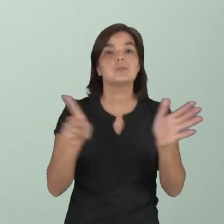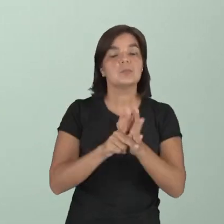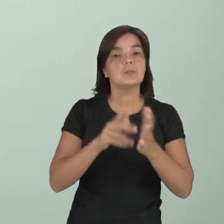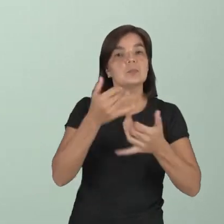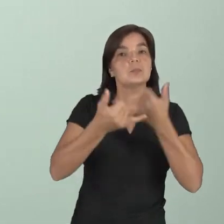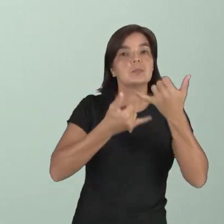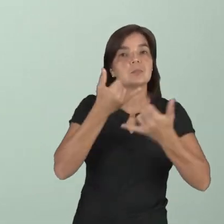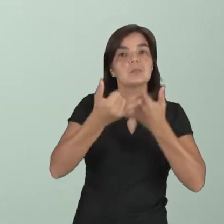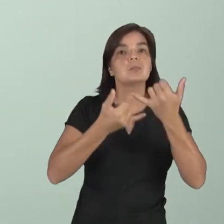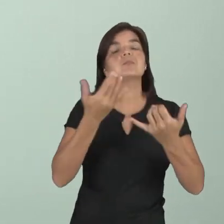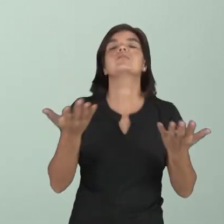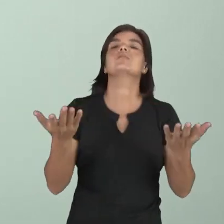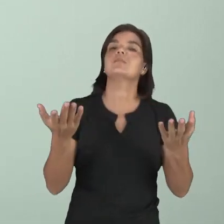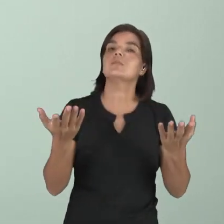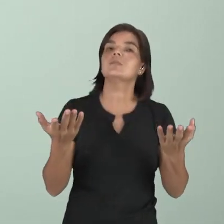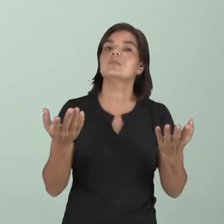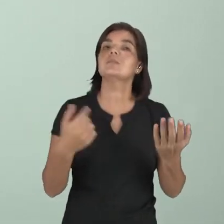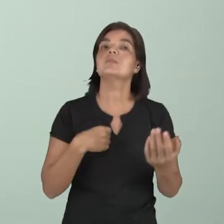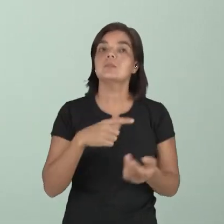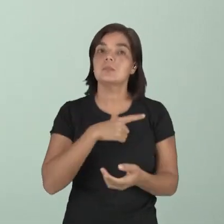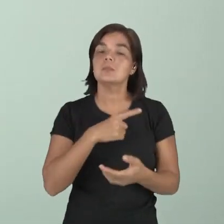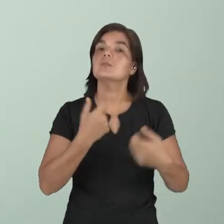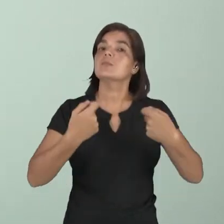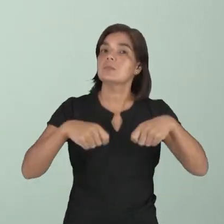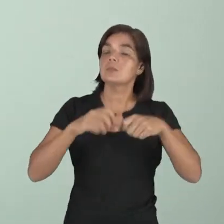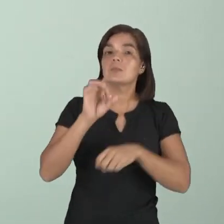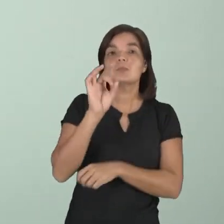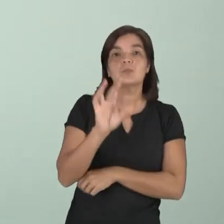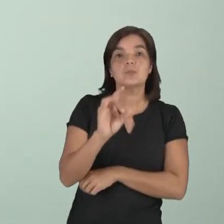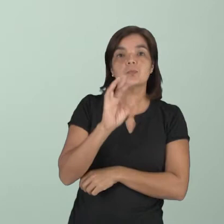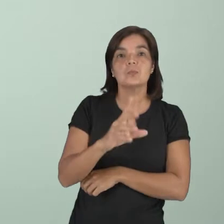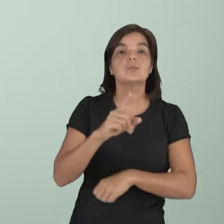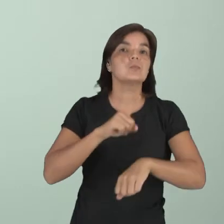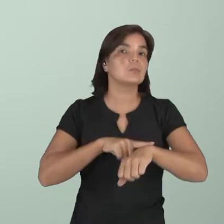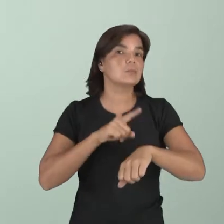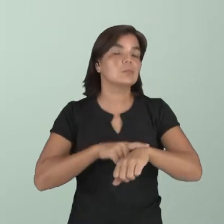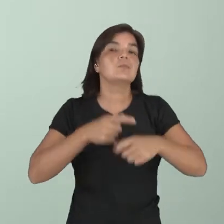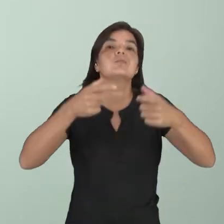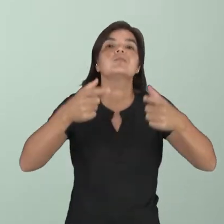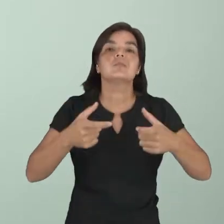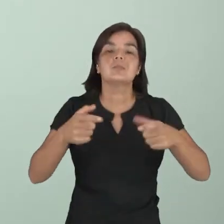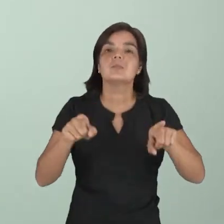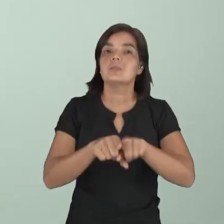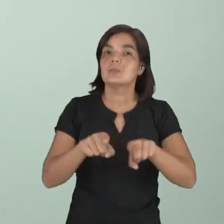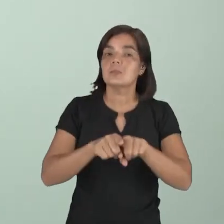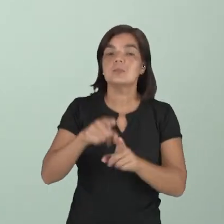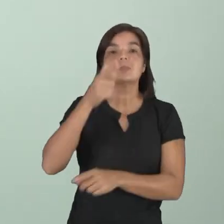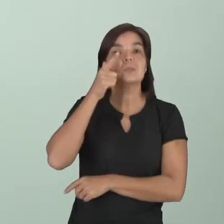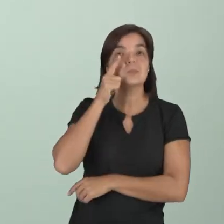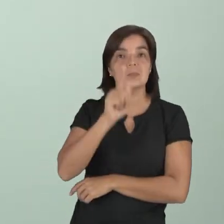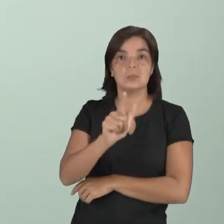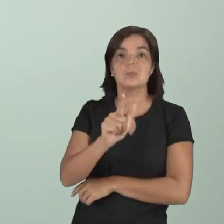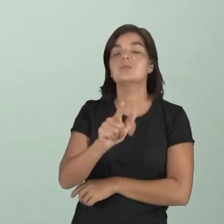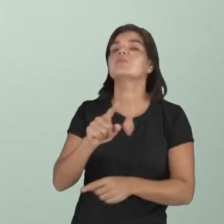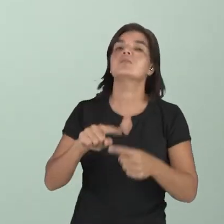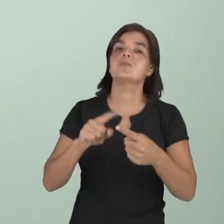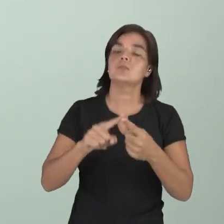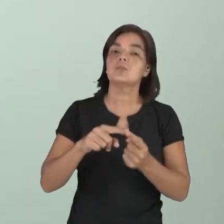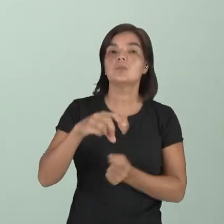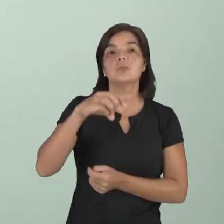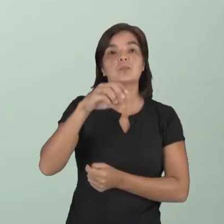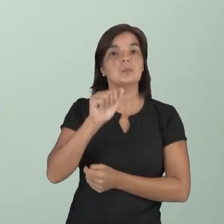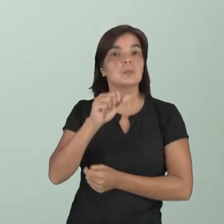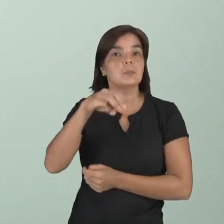jogos, eles construíam suas brincadeiras, eles precisavam somente de tempo e espaço, eles conseguiam fazer jogos como a